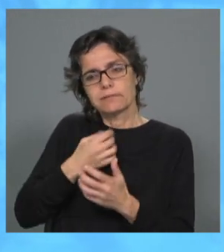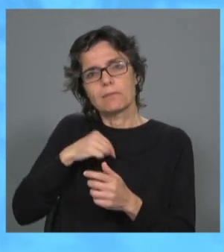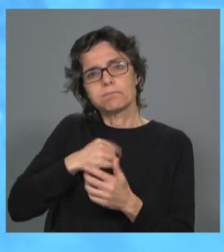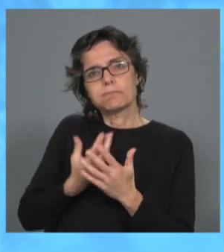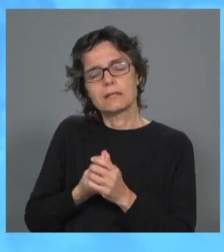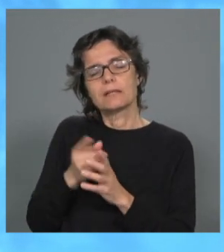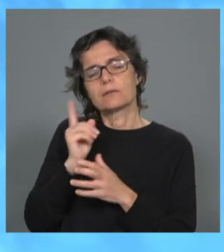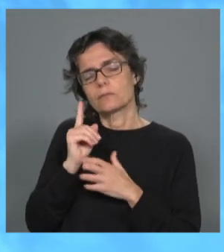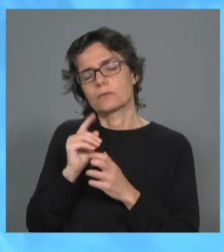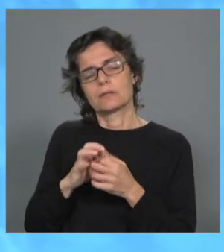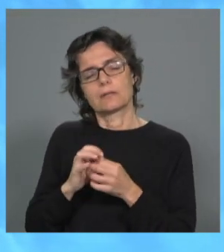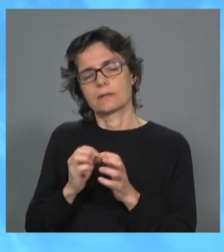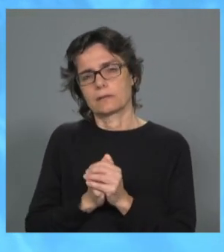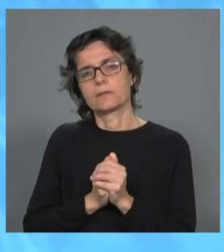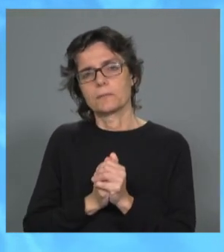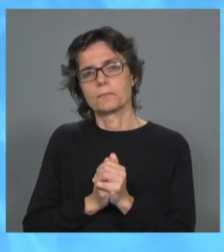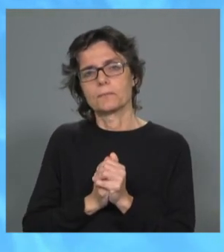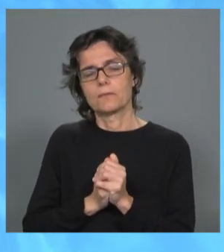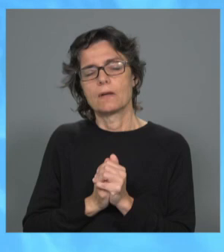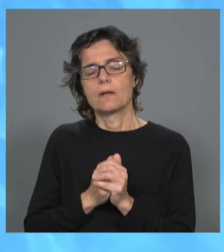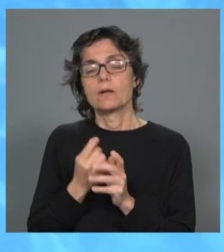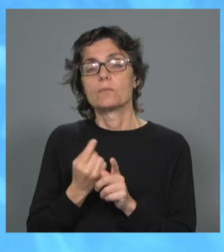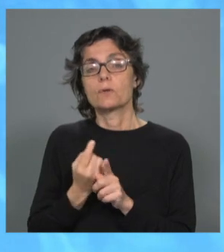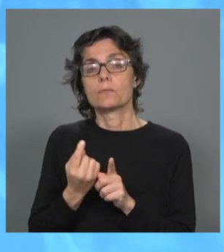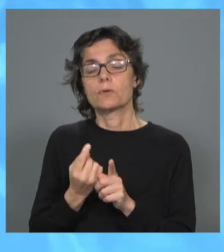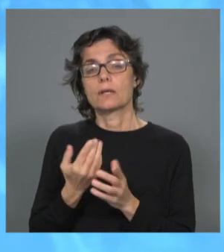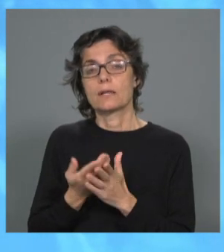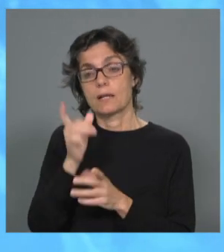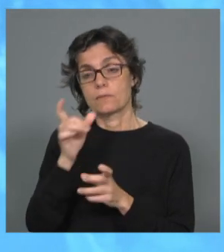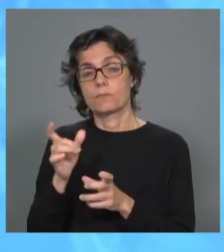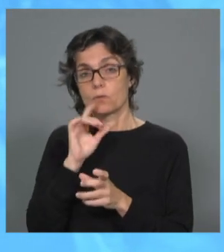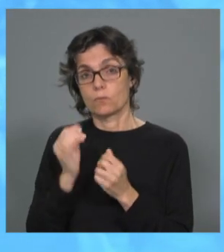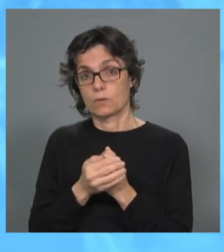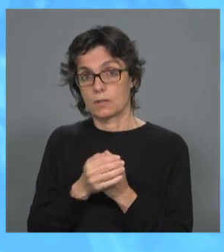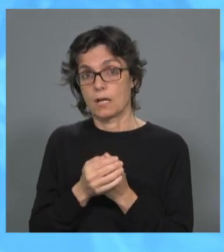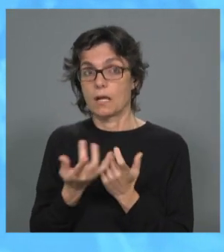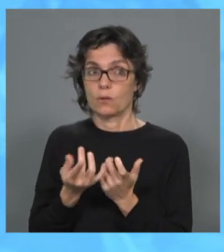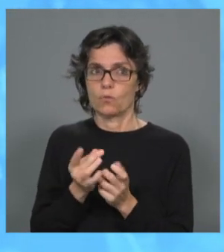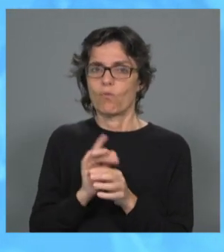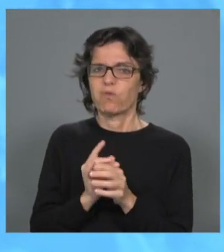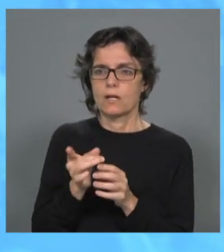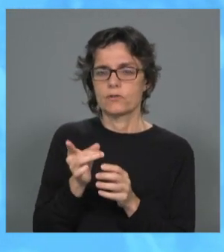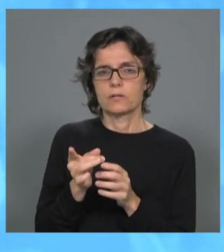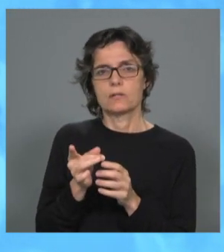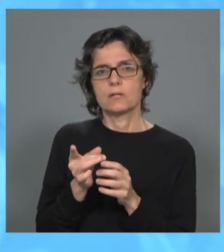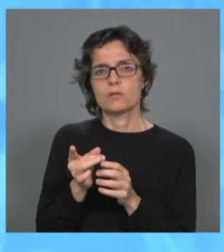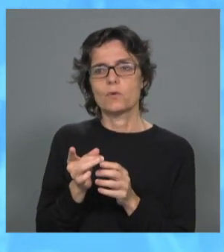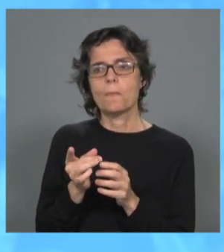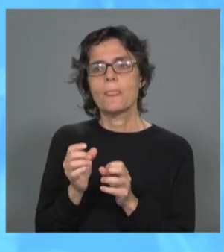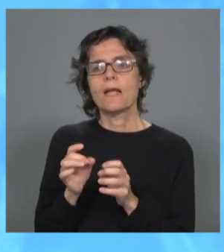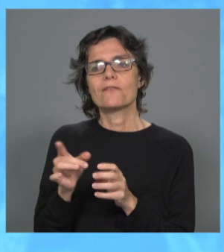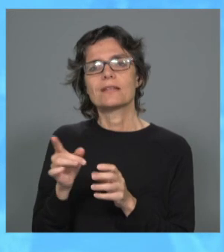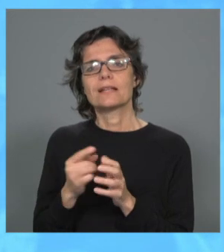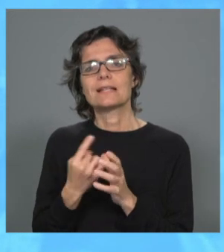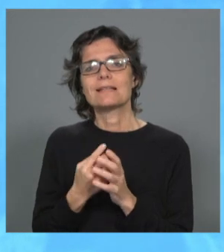é fundamental. É fundamental para que o idoso, a pessoa fragilizada, não se sinta, e muito